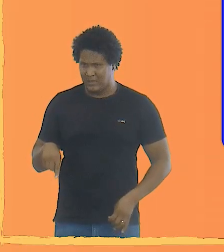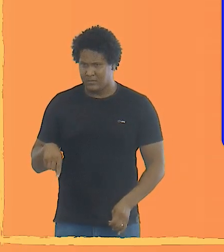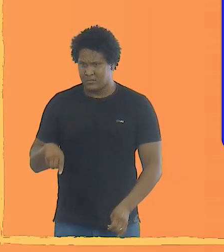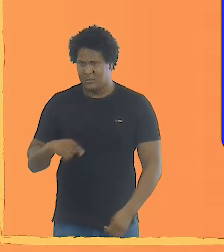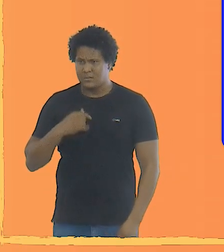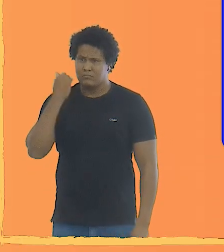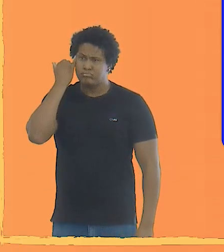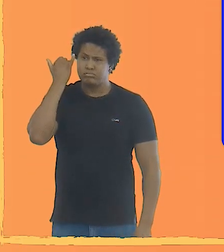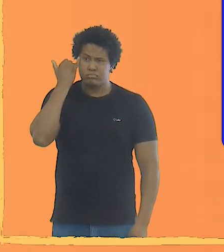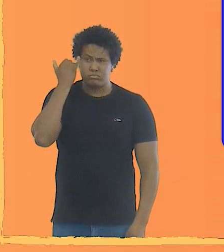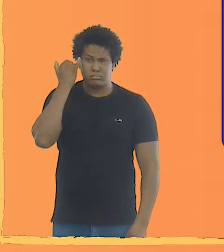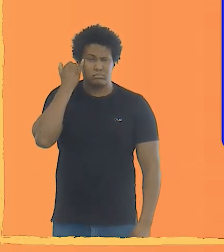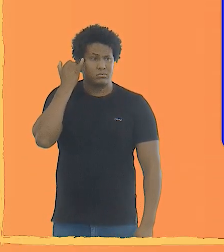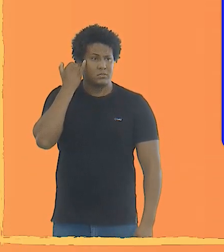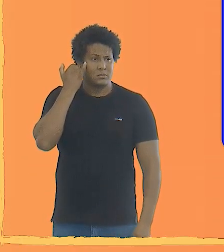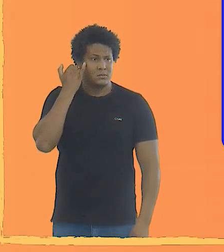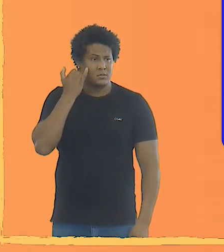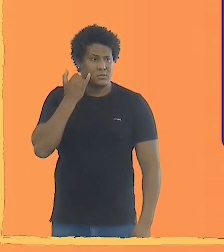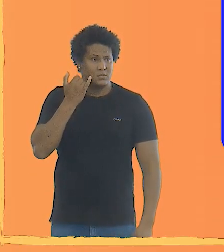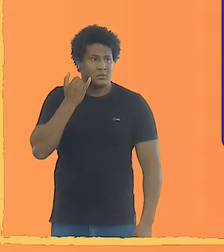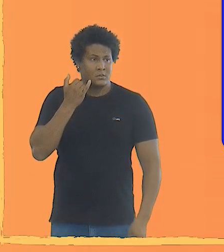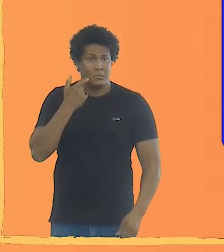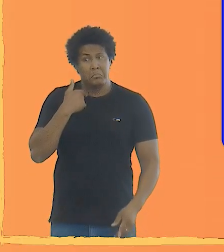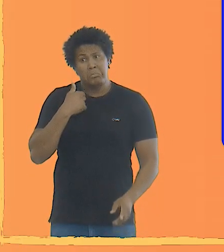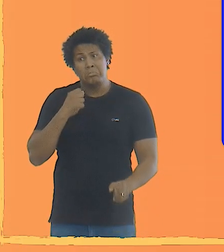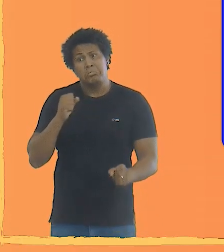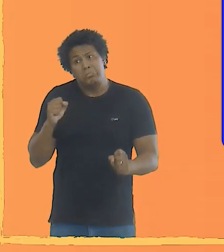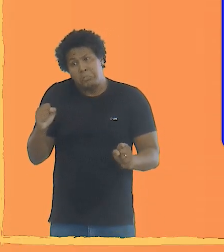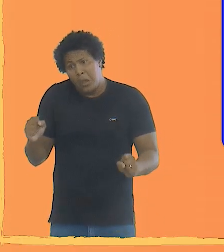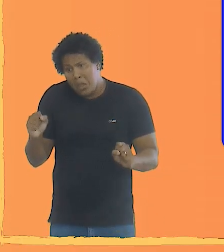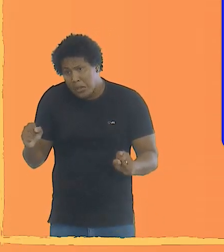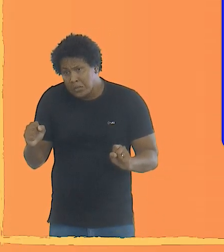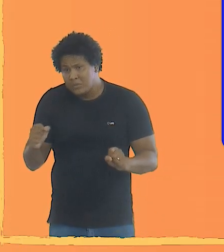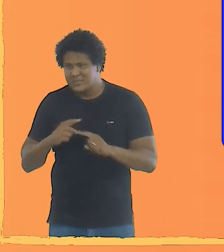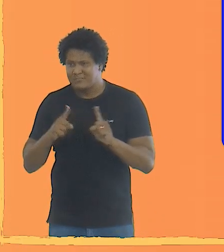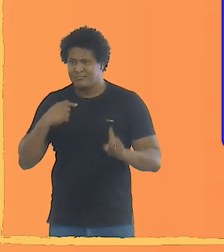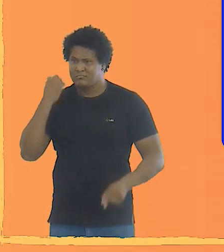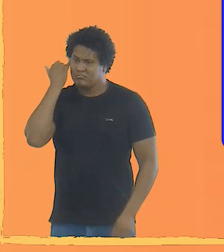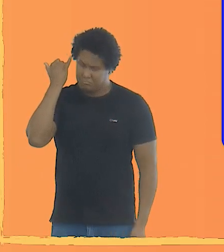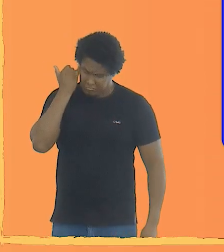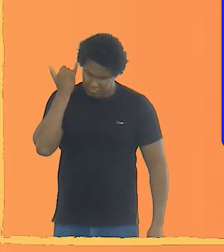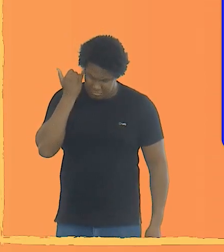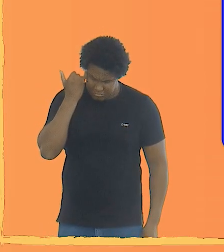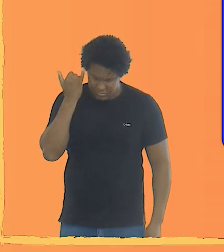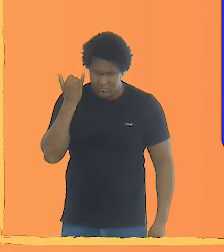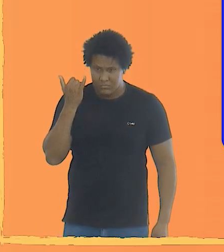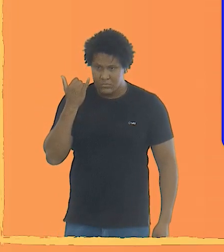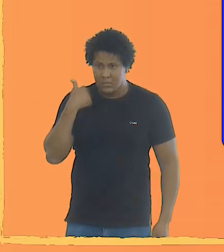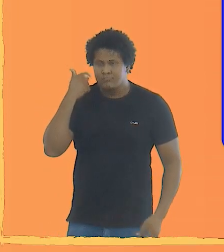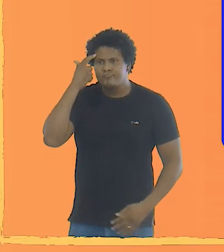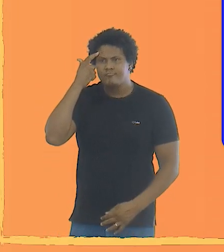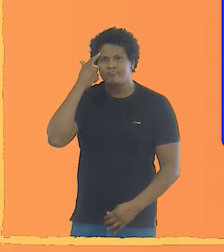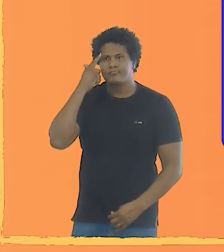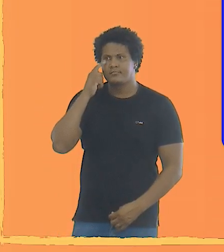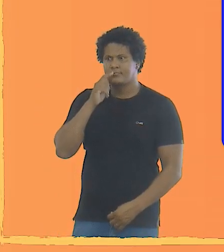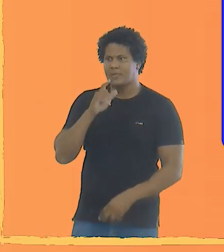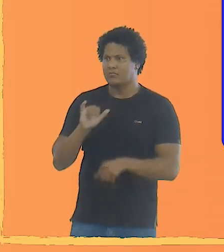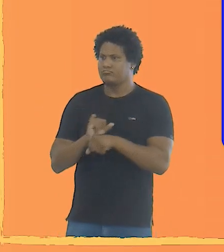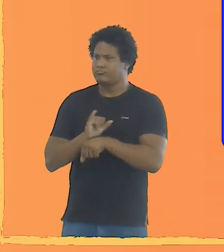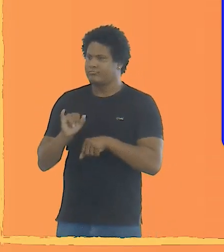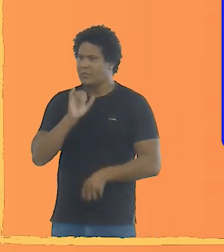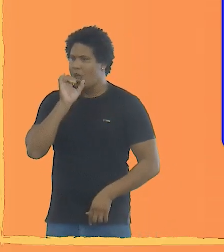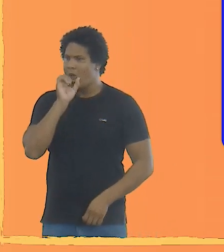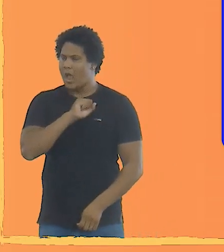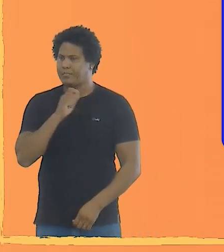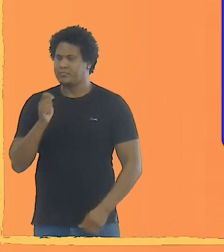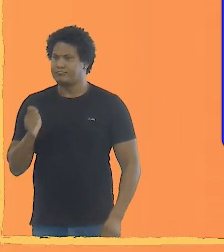trabalho. Mas eu não posso contar desse jeito? Pode, mas dá muito trabalho. Seria mais inteligente, seria mais rápido a